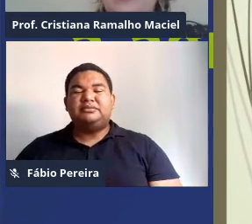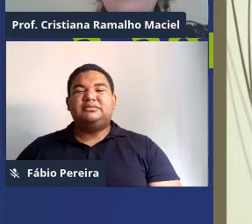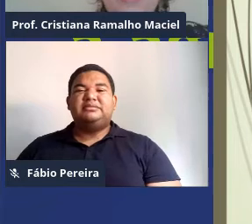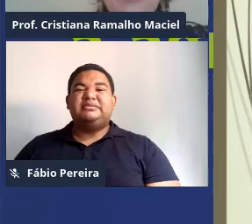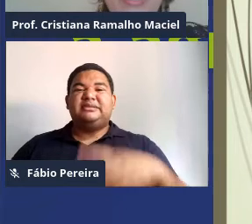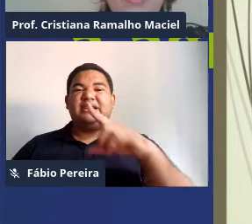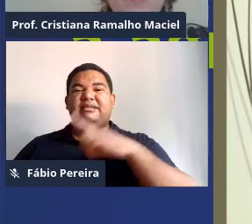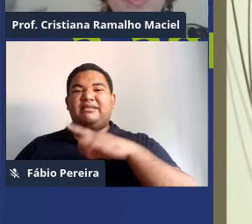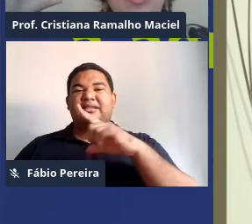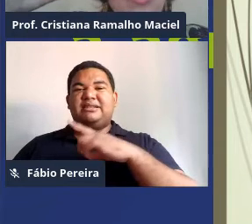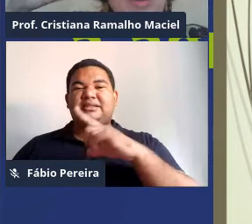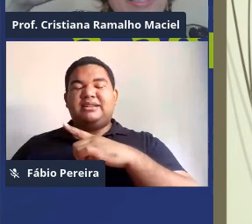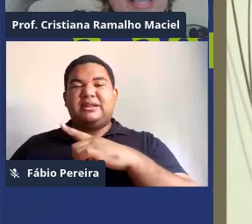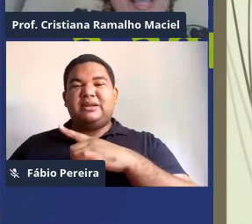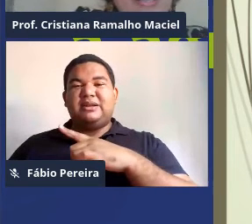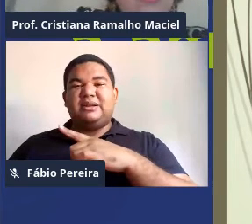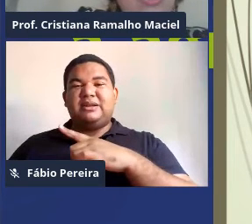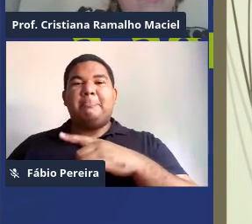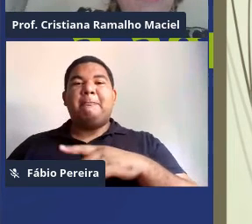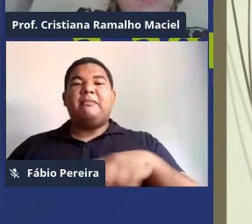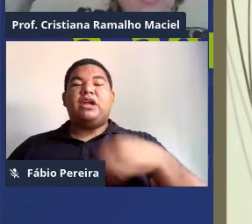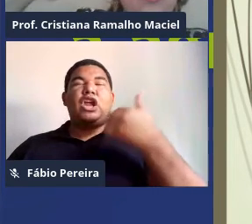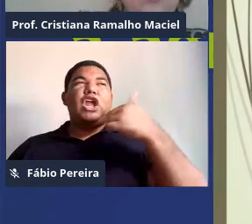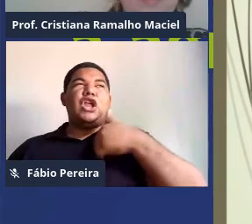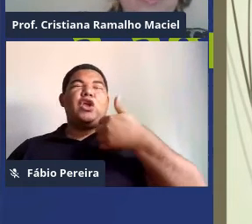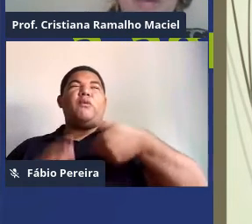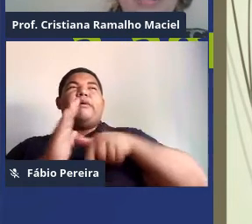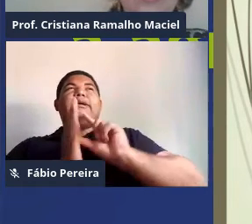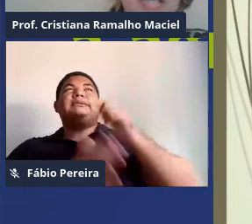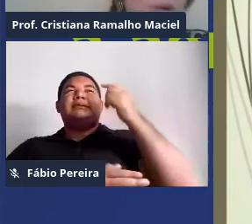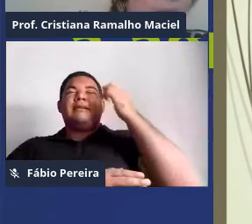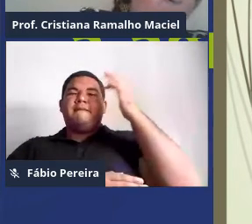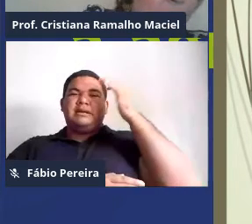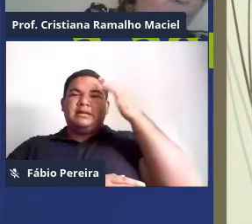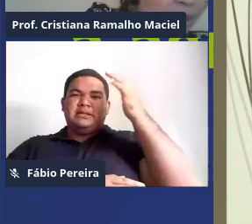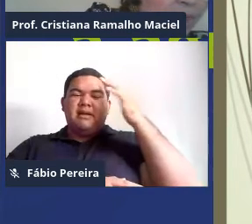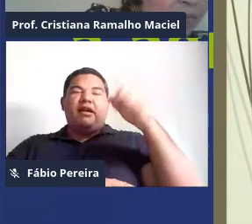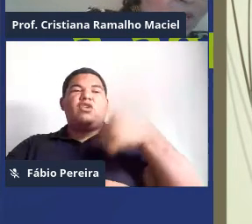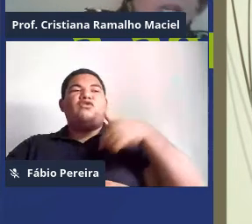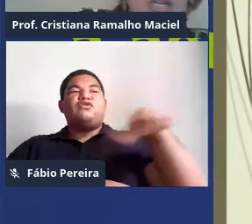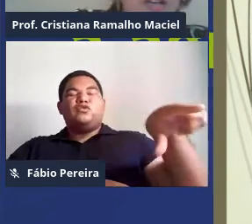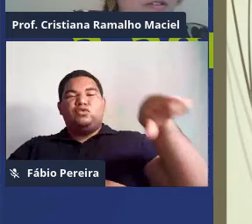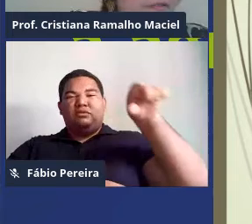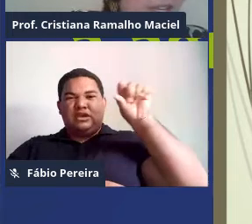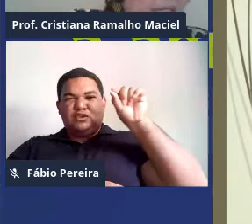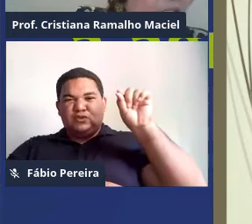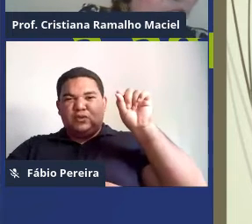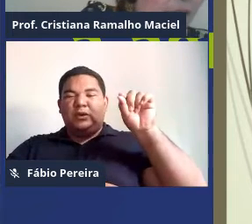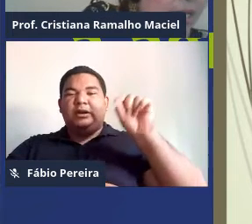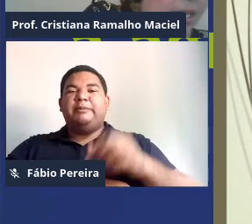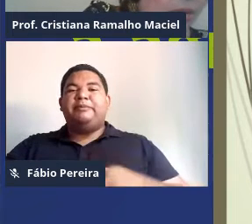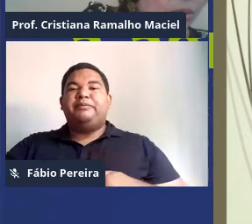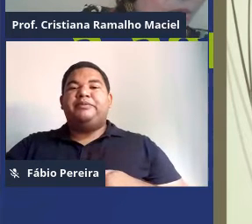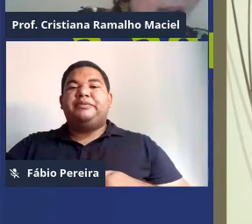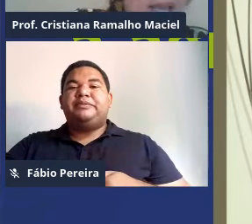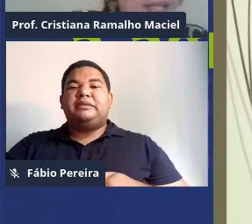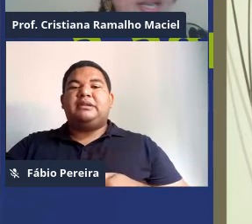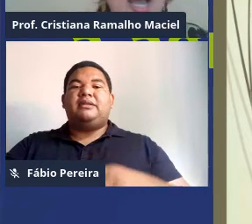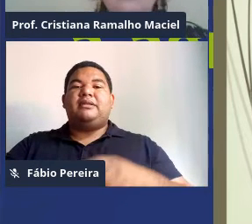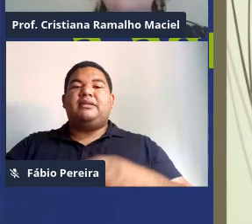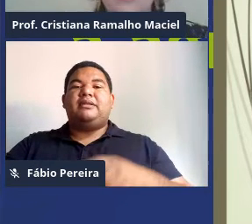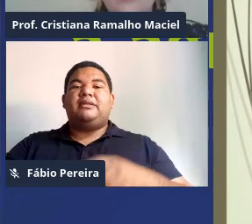amostra, lembrando que ela começou numa ideia que eu tive, fiz um experimento de aquicultura, fiz a extração